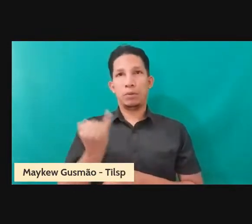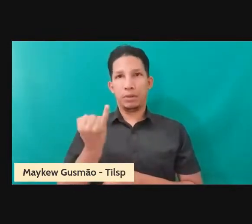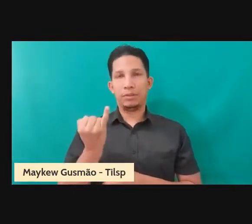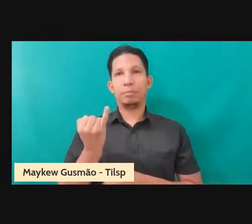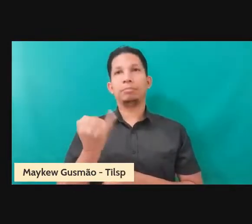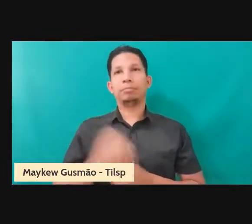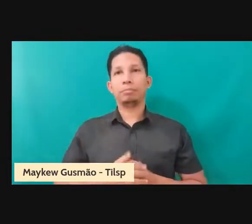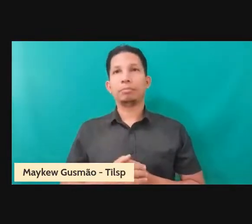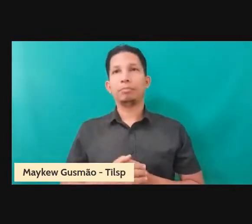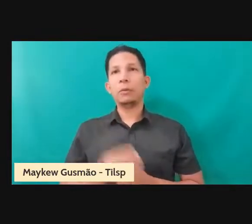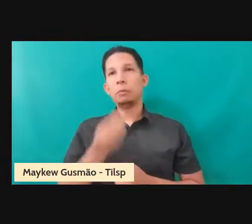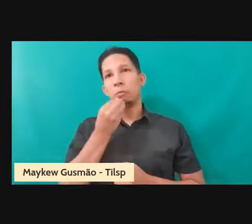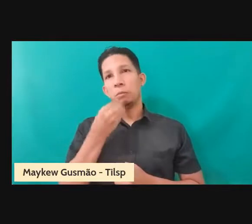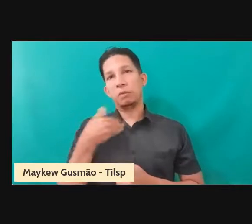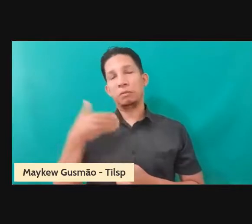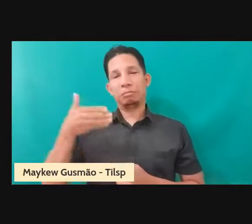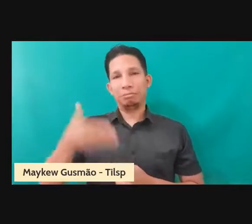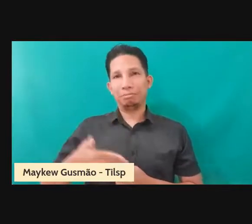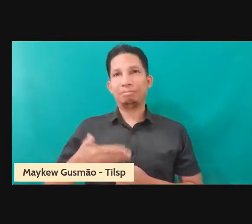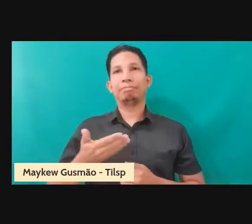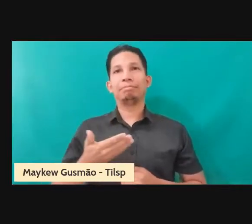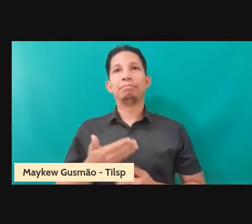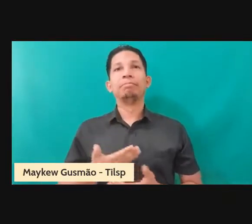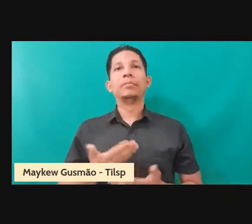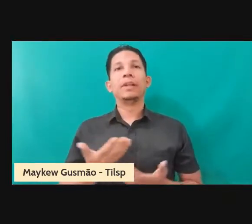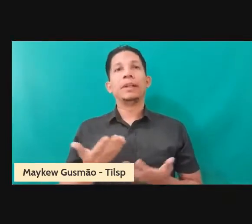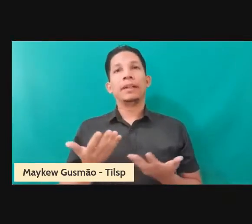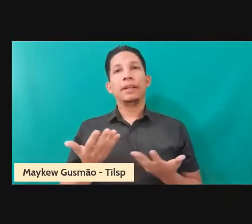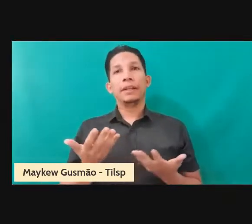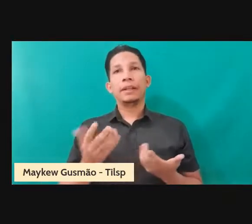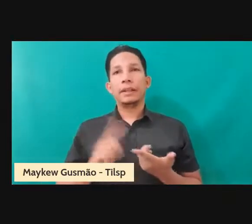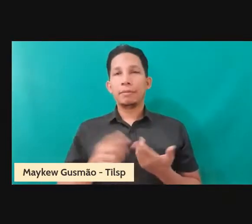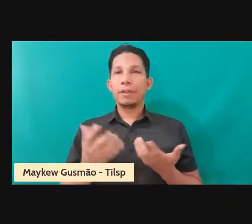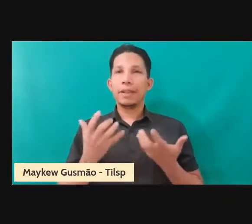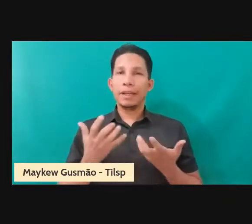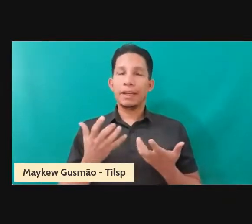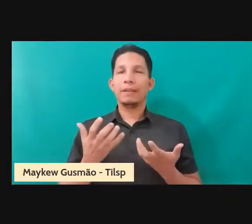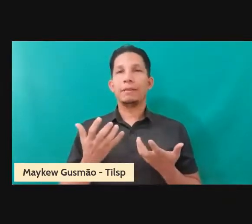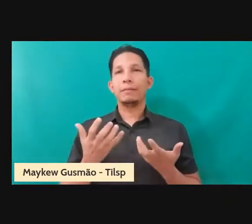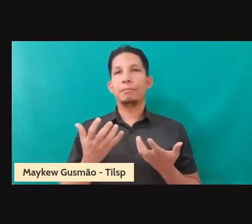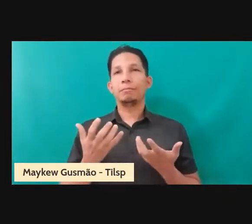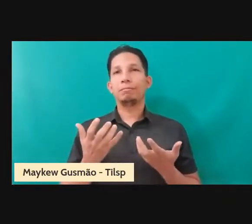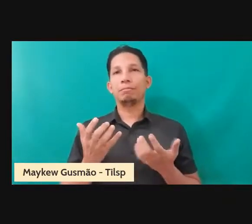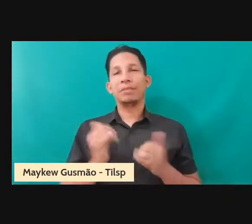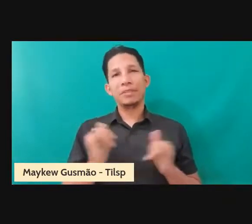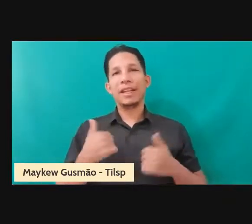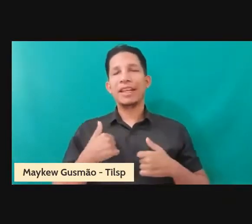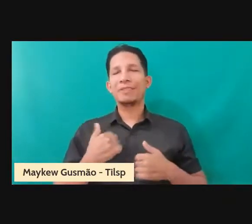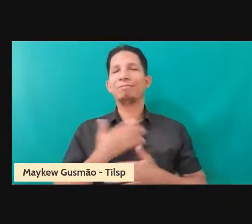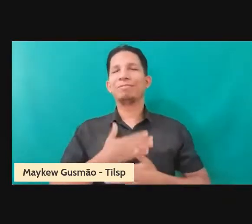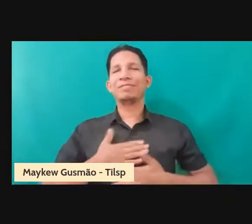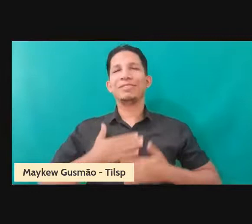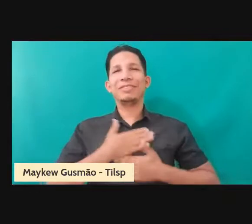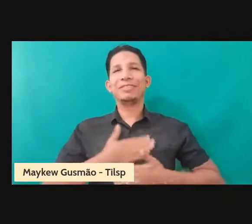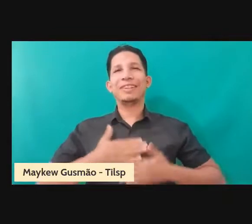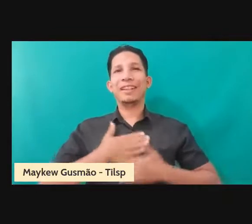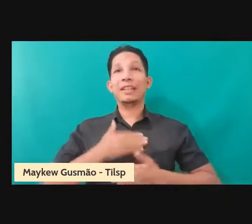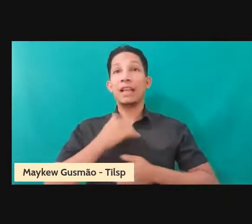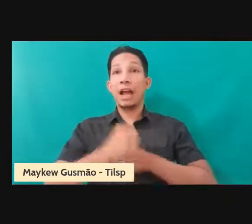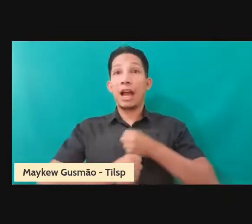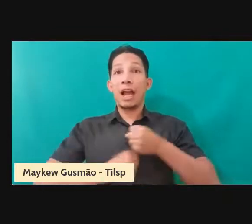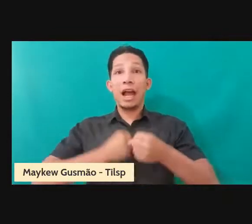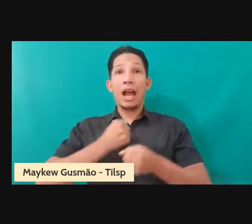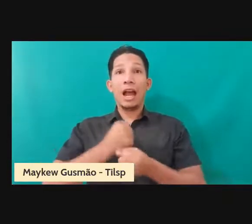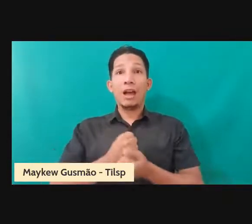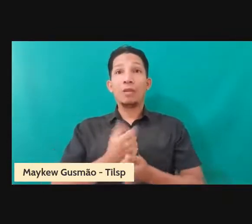oportunidade de estar aqui, e quero dizer que eu estou muito feliz, iniciando o ano, falando sobre a